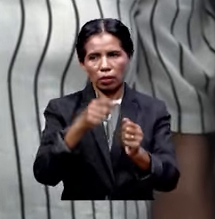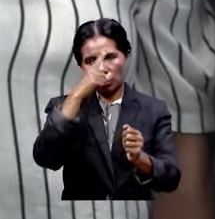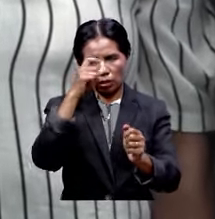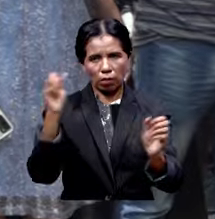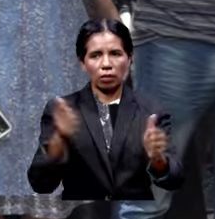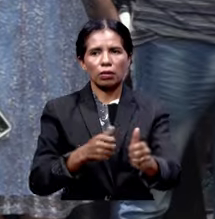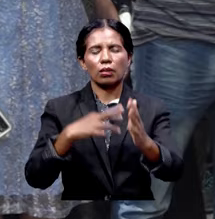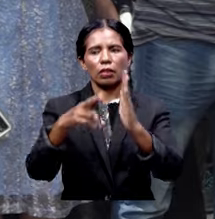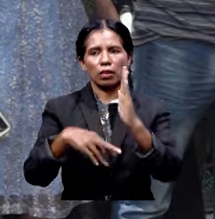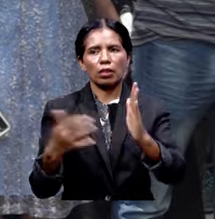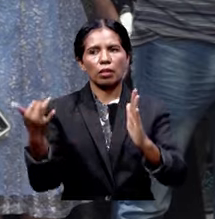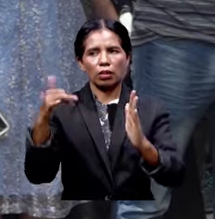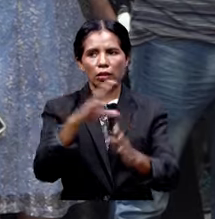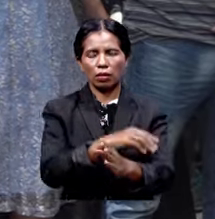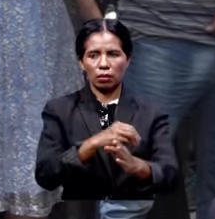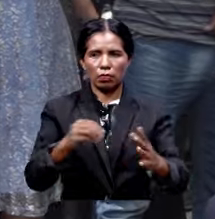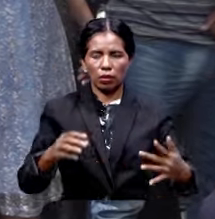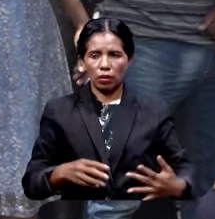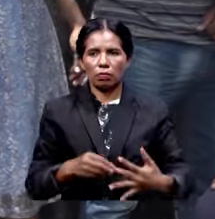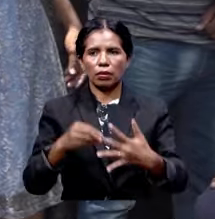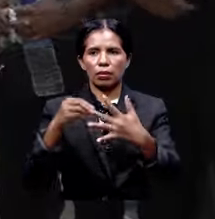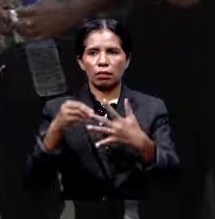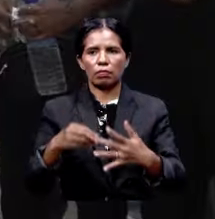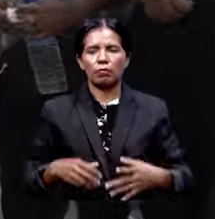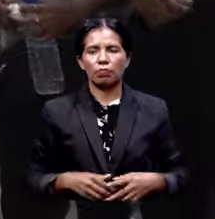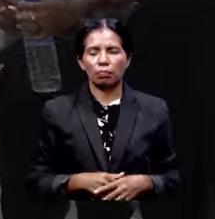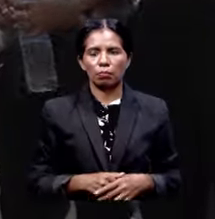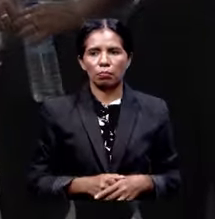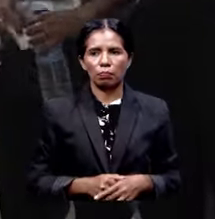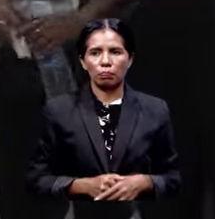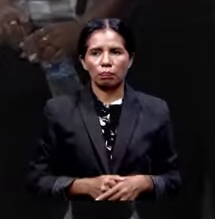prensa requisitos para reingresso especial. João Carlos, Tito Silva, Ziemen.